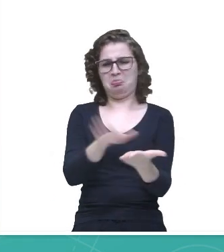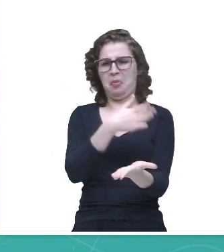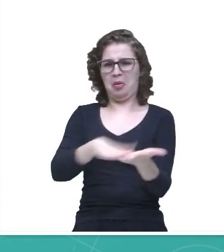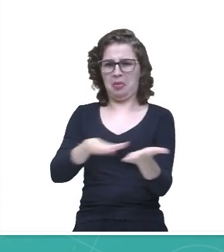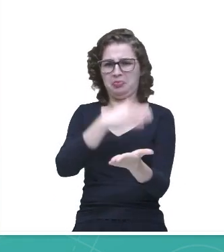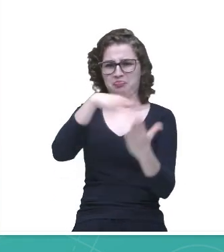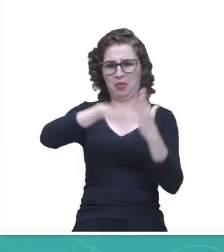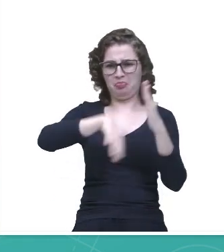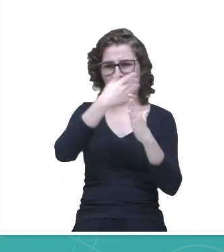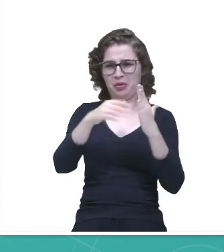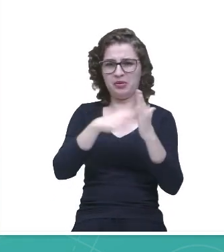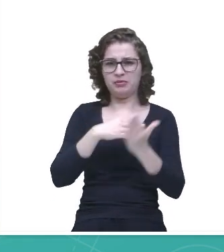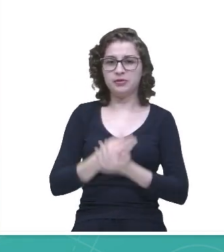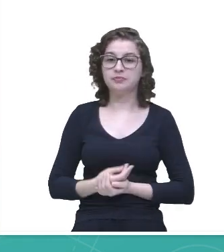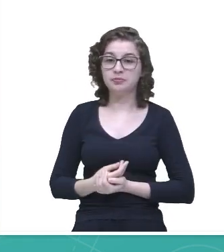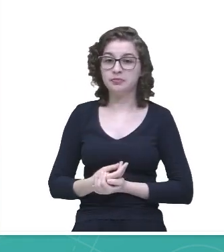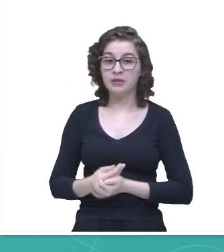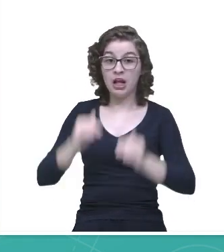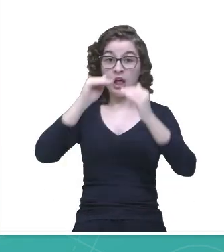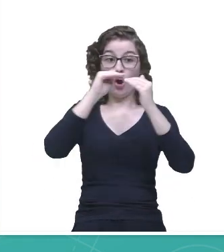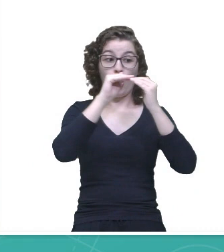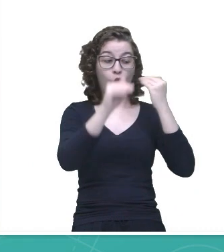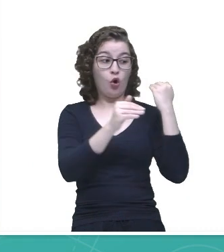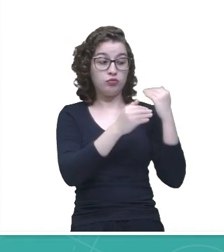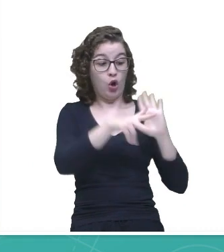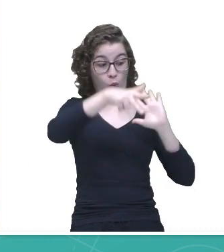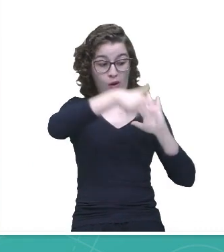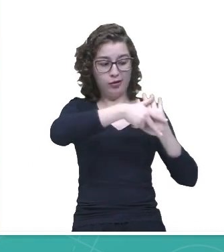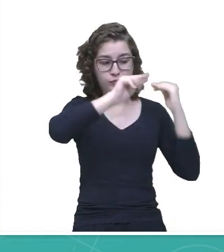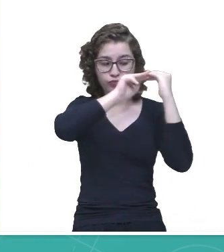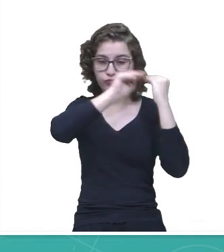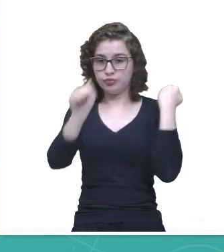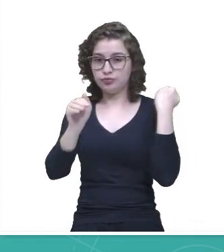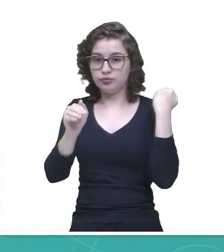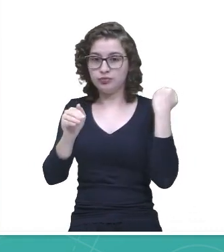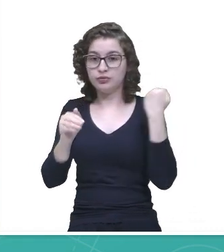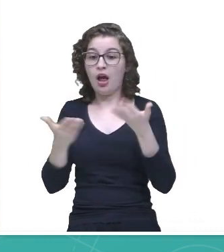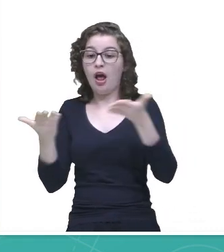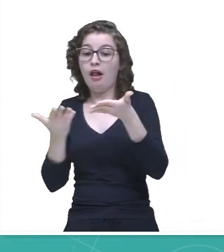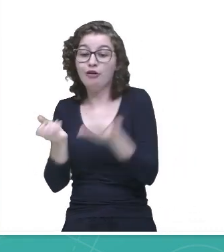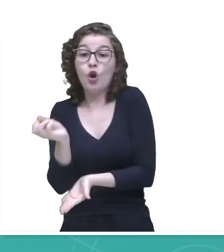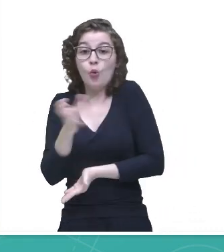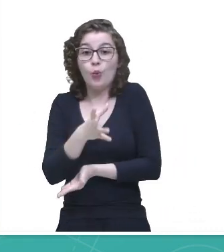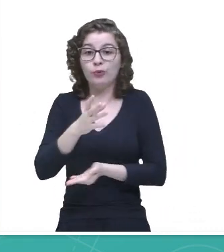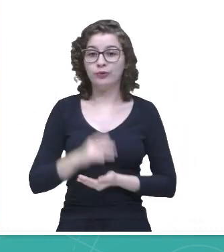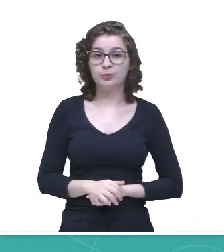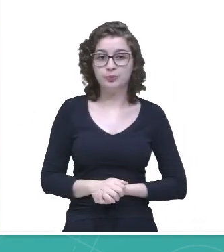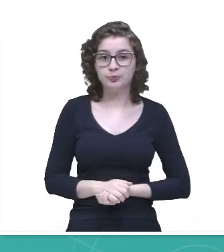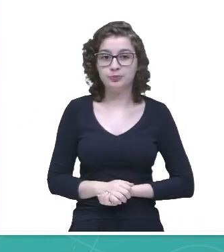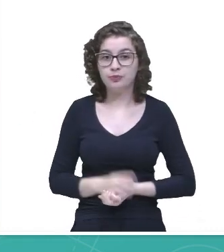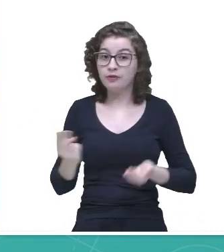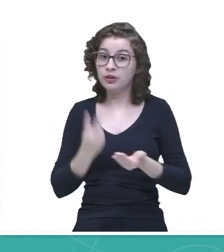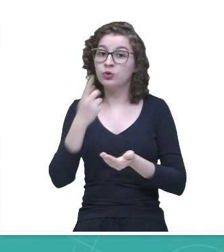com o passado, deixam o academicismo do realismo e trazem uma nova tendência, tá? Valorização